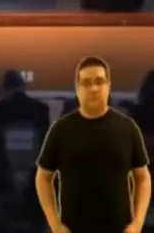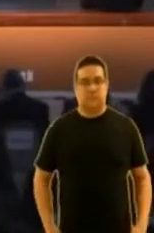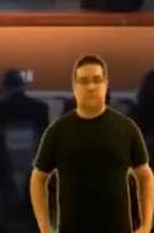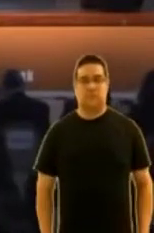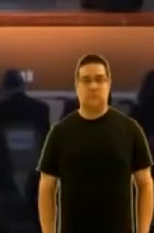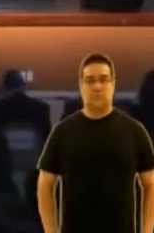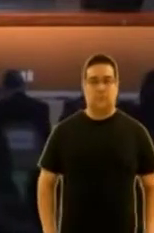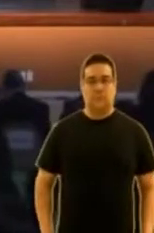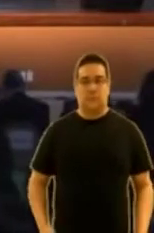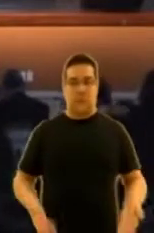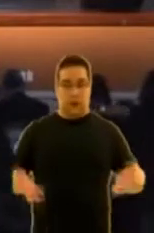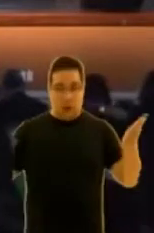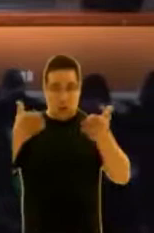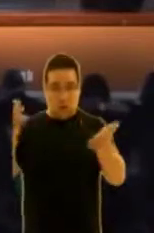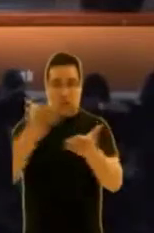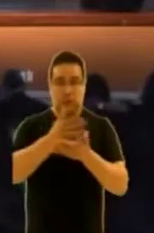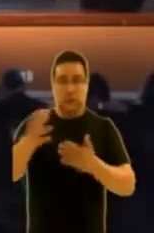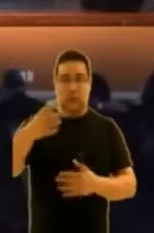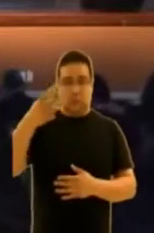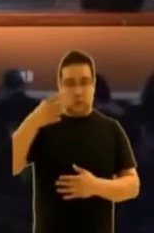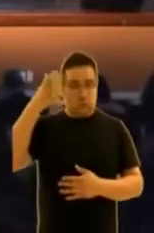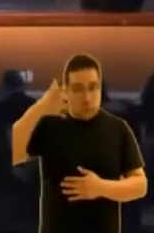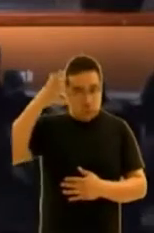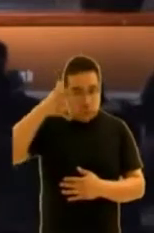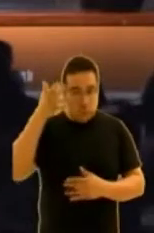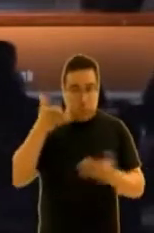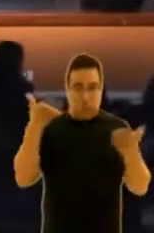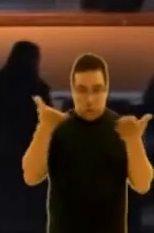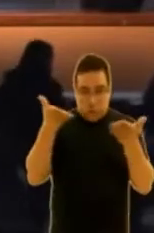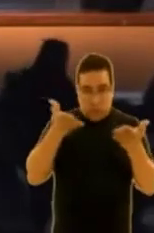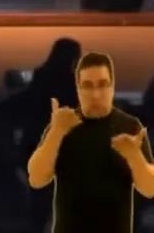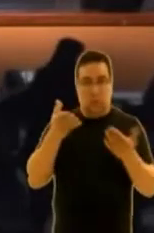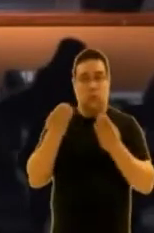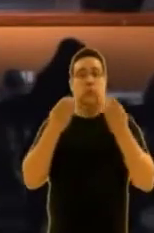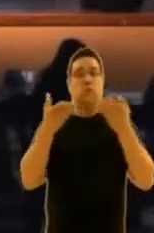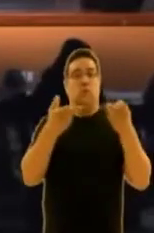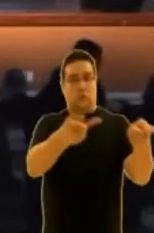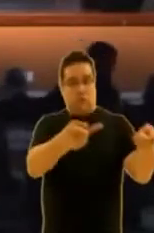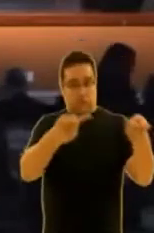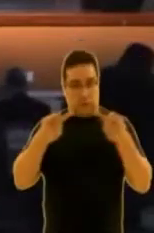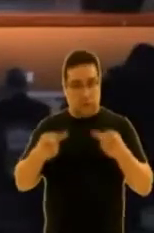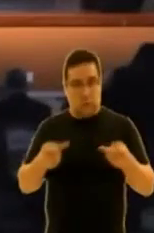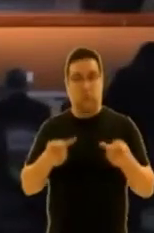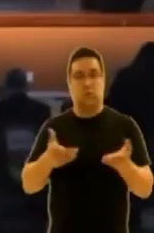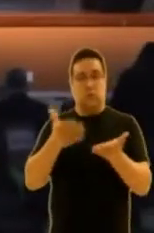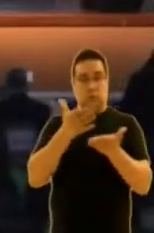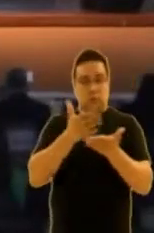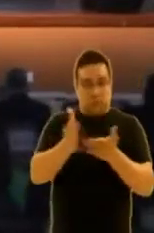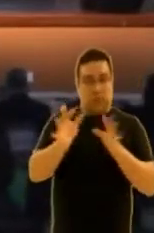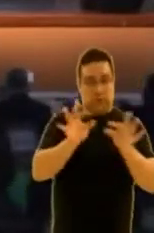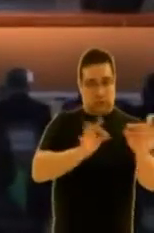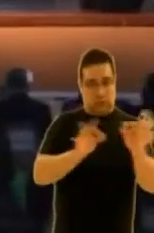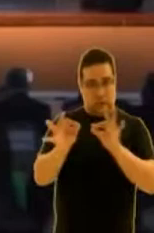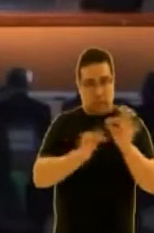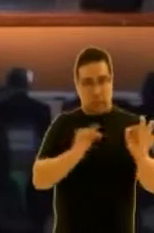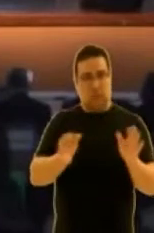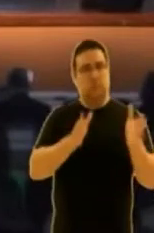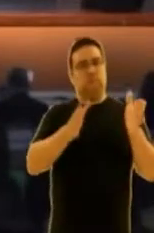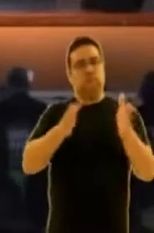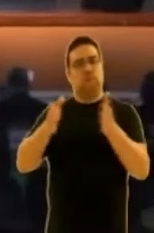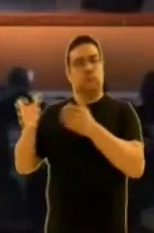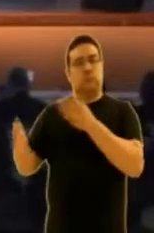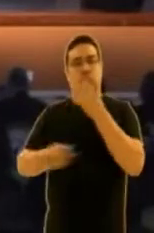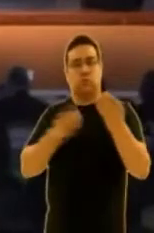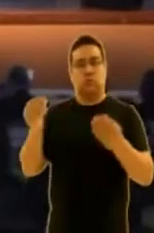Iniciaremos a nossa segunda palestra da noite. Para tanto, convidamos para coordená-la o secretário de Finanças